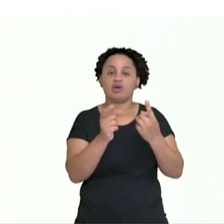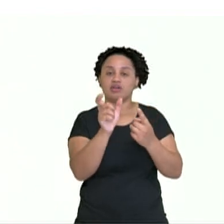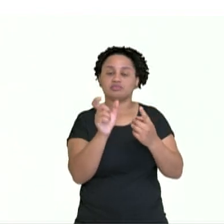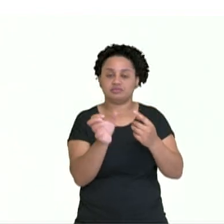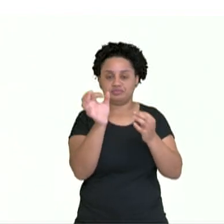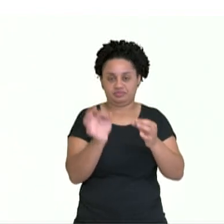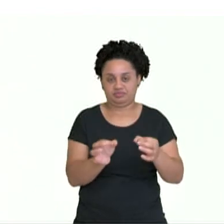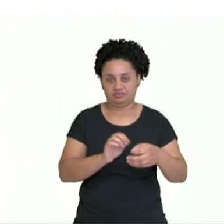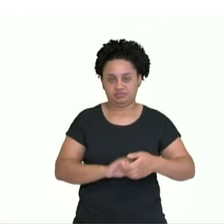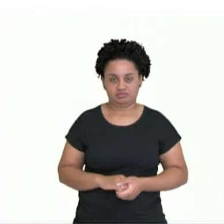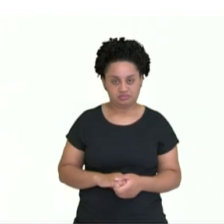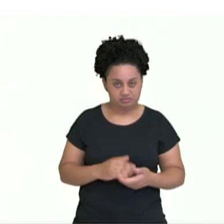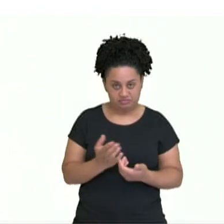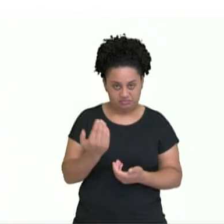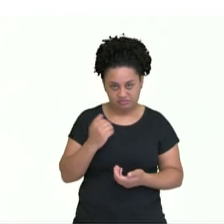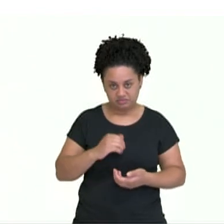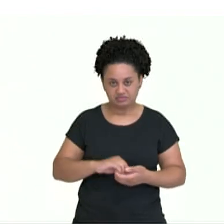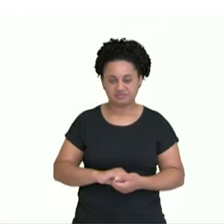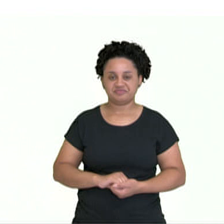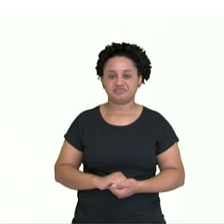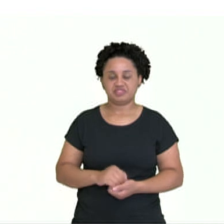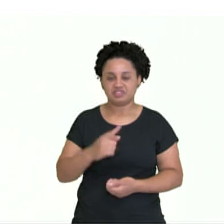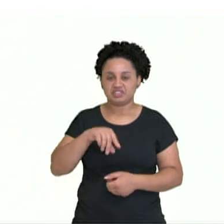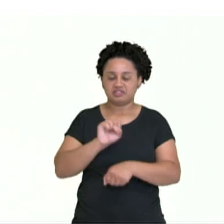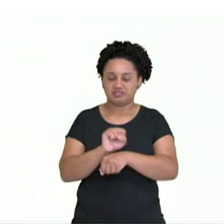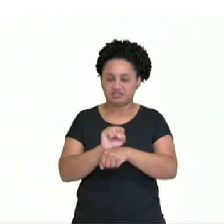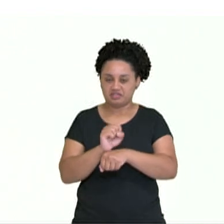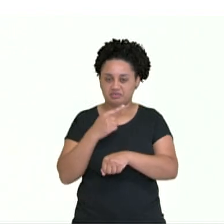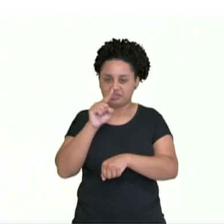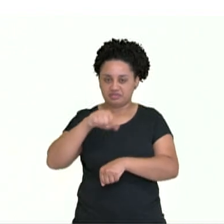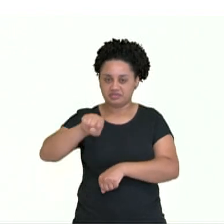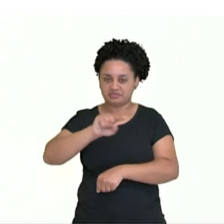sorpresa en la frase, exclamar la frase.